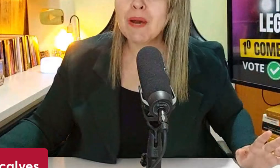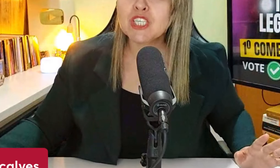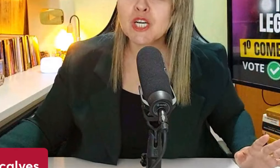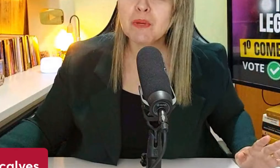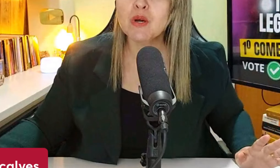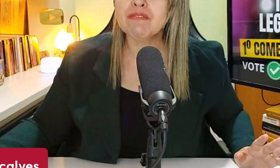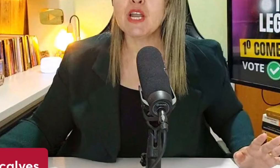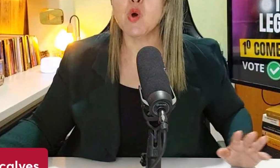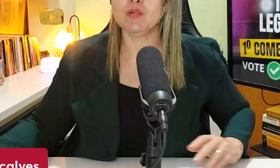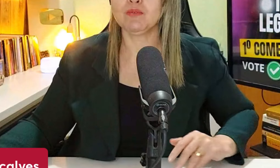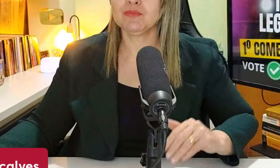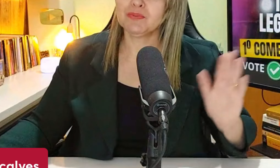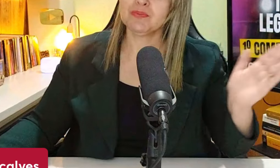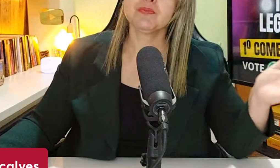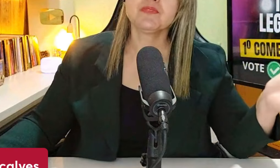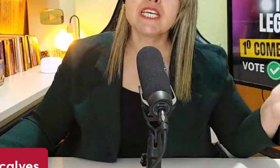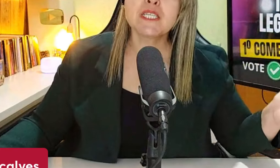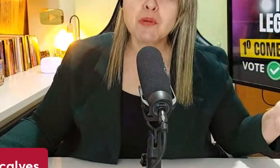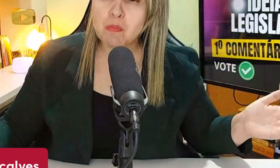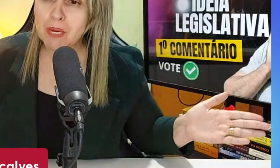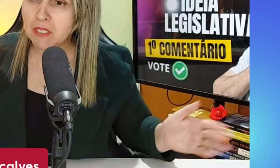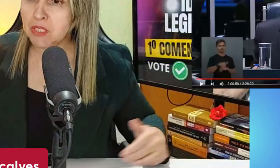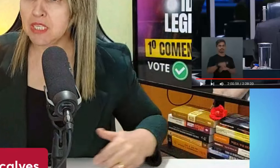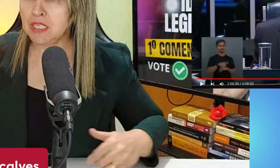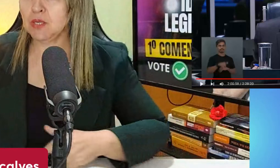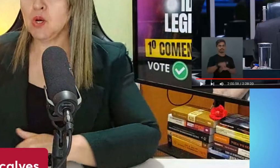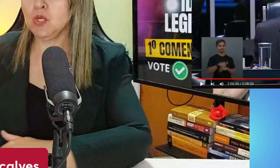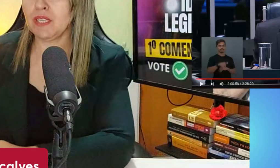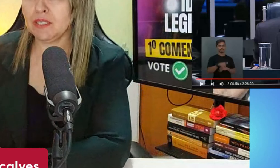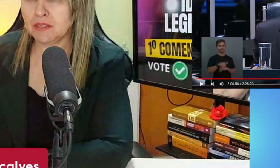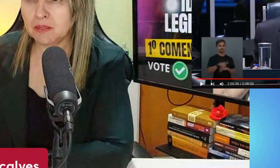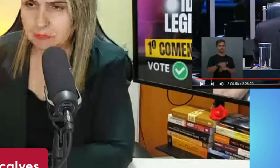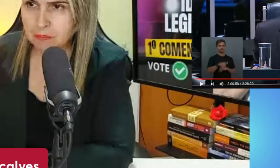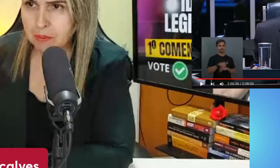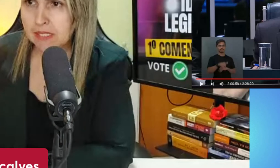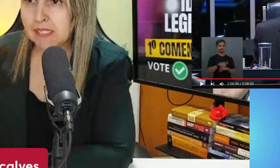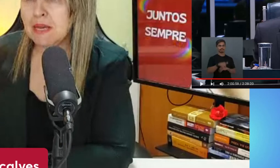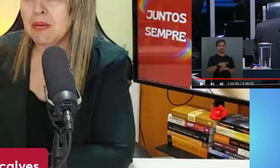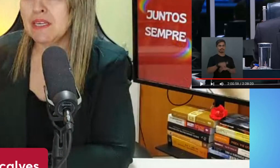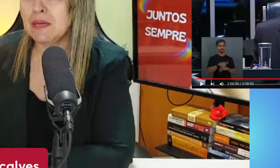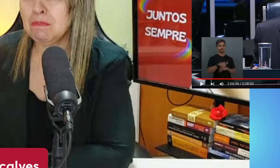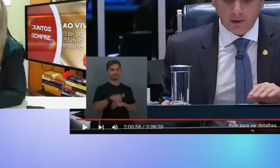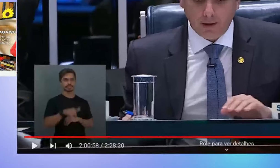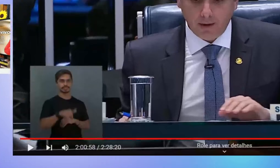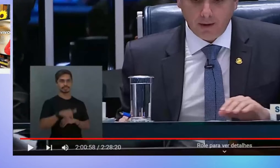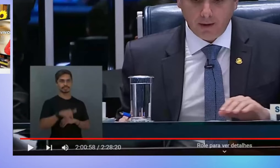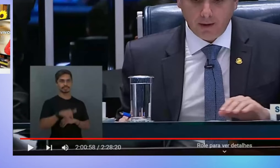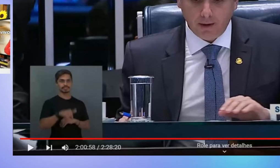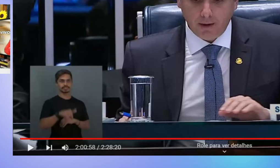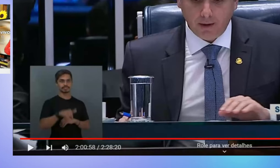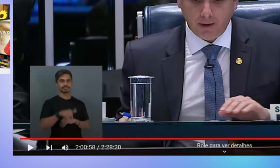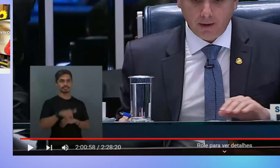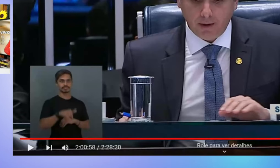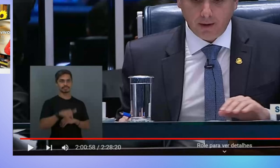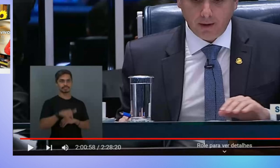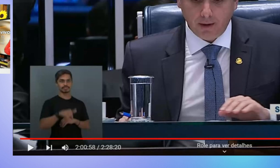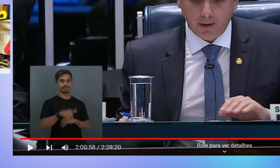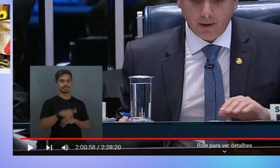Rodrigo Pacheco pegou e falou dessa preocupação dele ontem perceba aqui presta atenção nisso